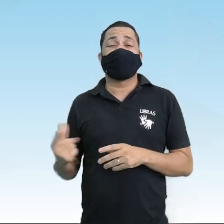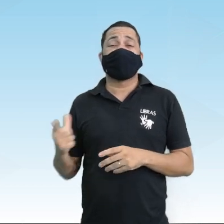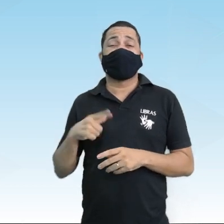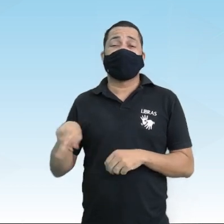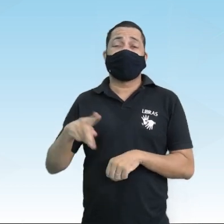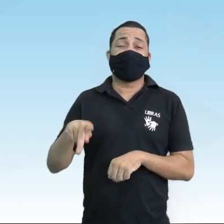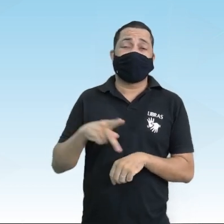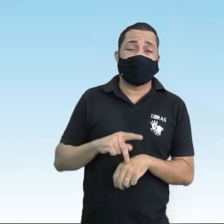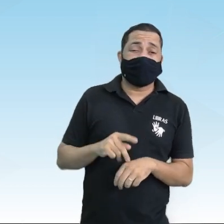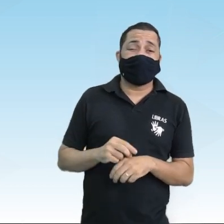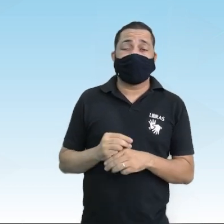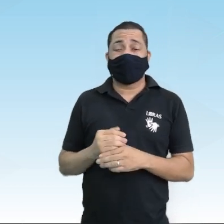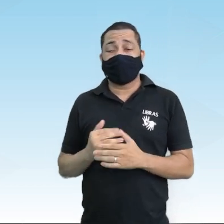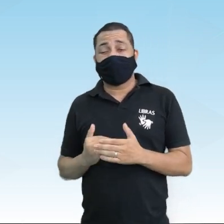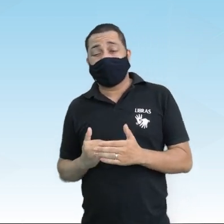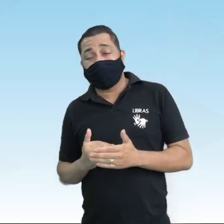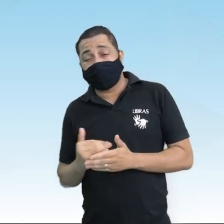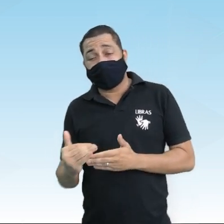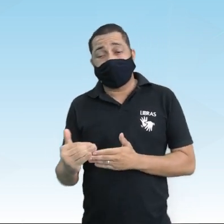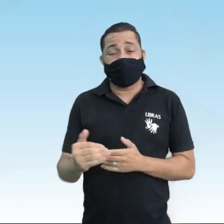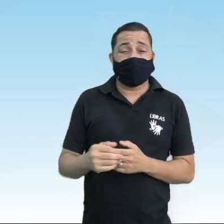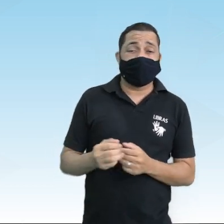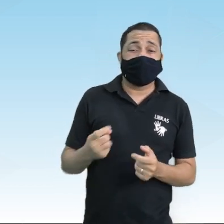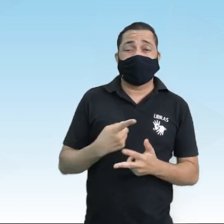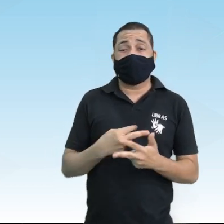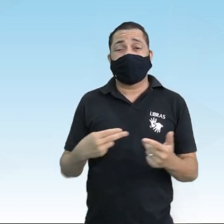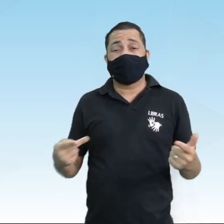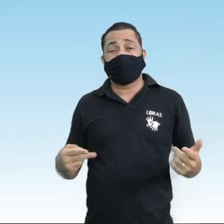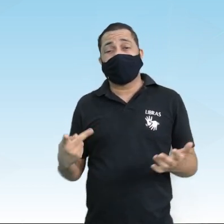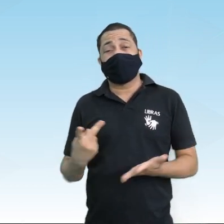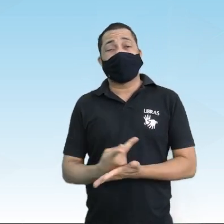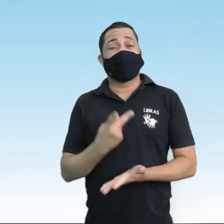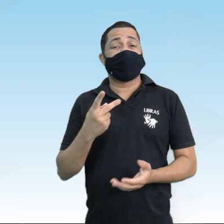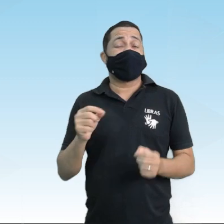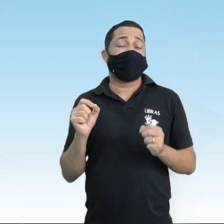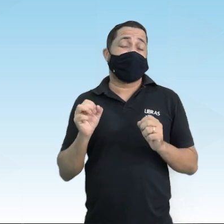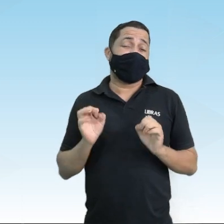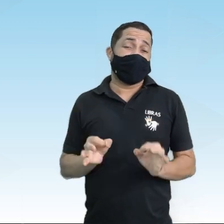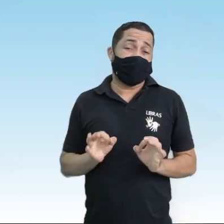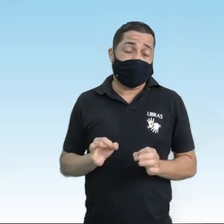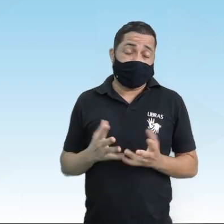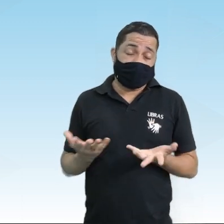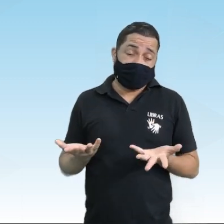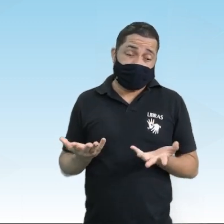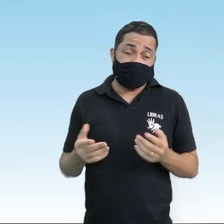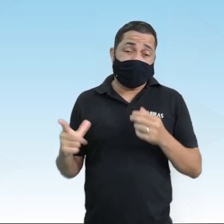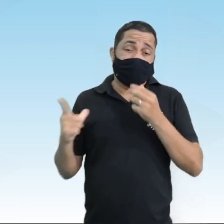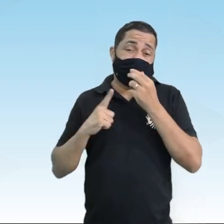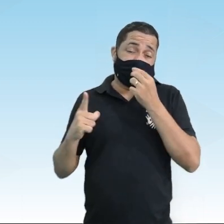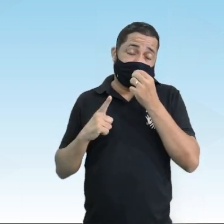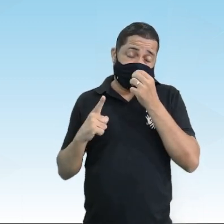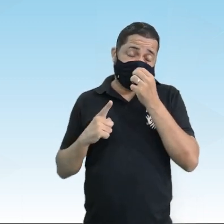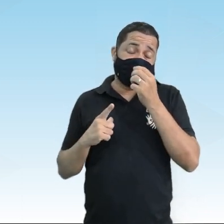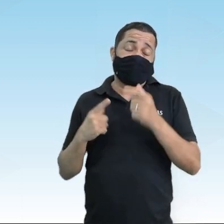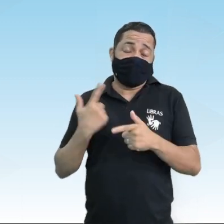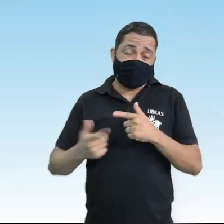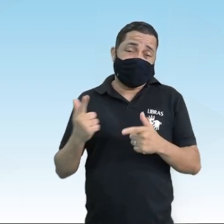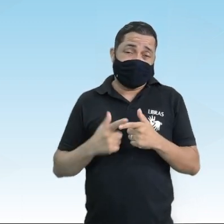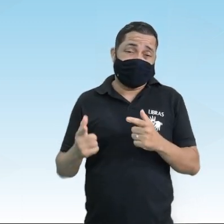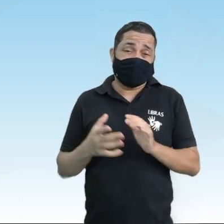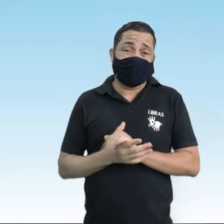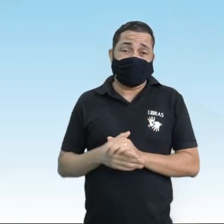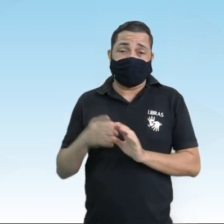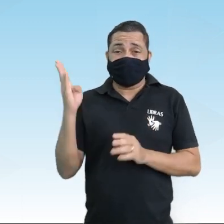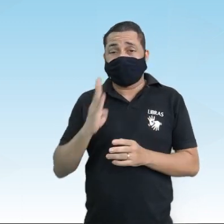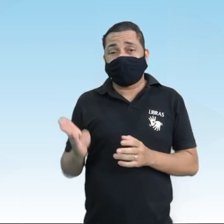recém-país formado, muita coisa ainda para acontecer, então o Brasil ficou naquele caos, né? Aí vem